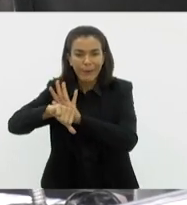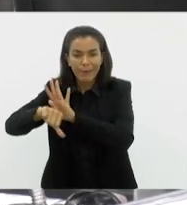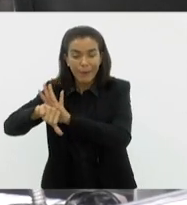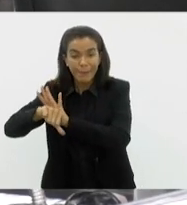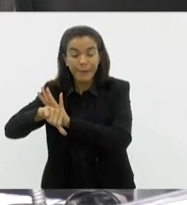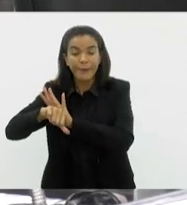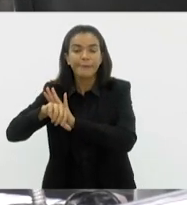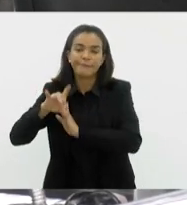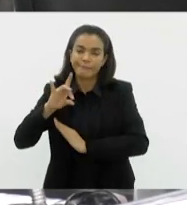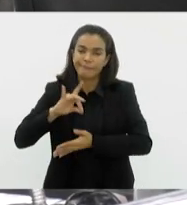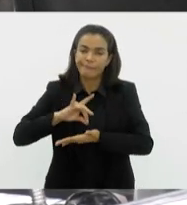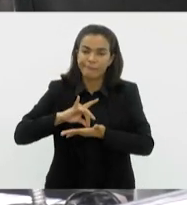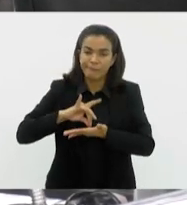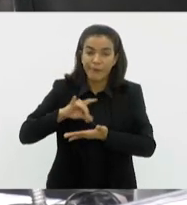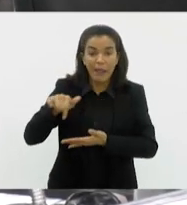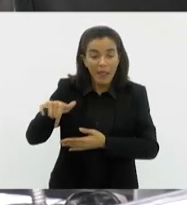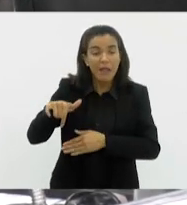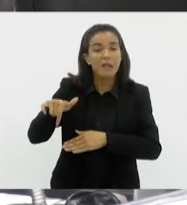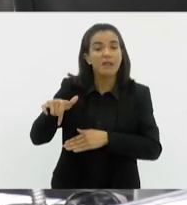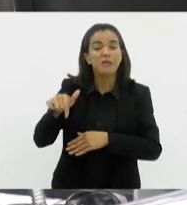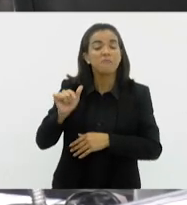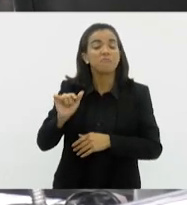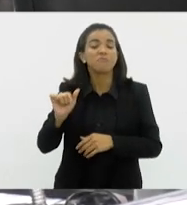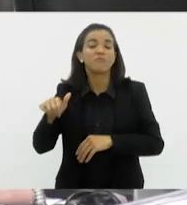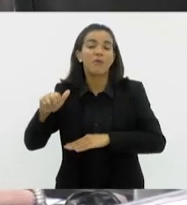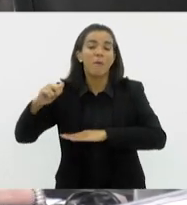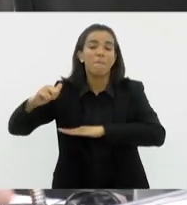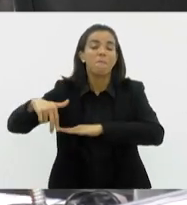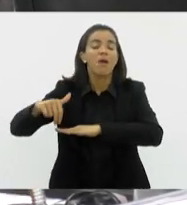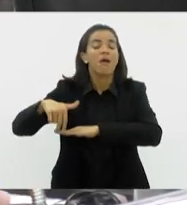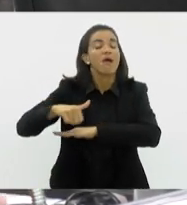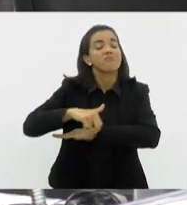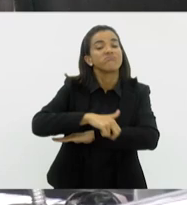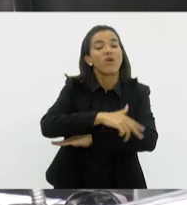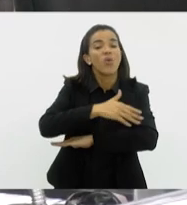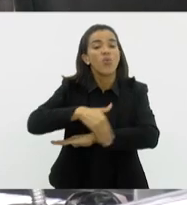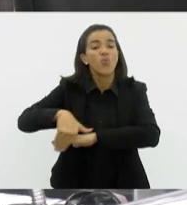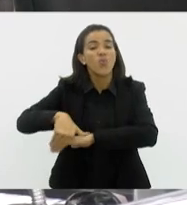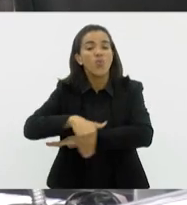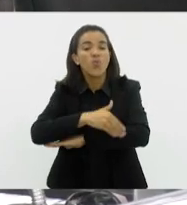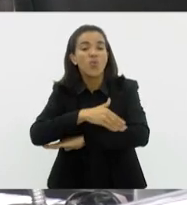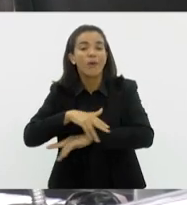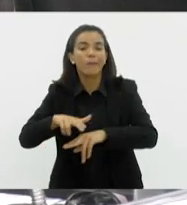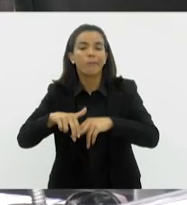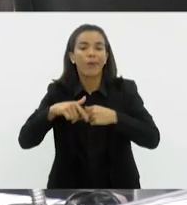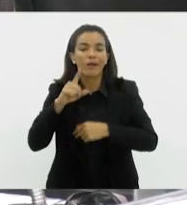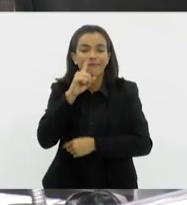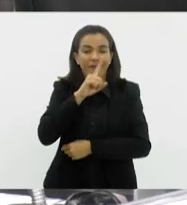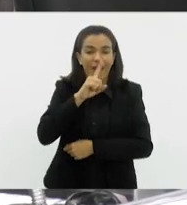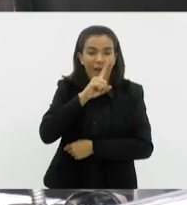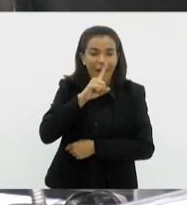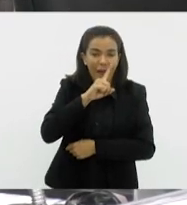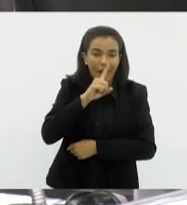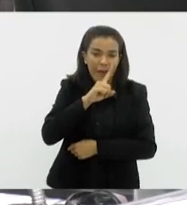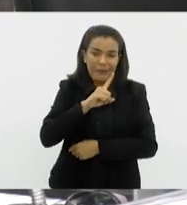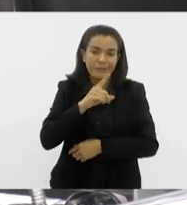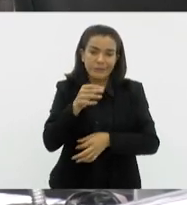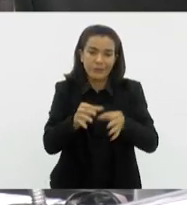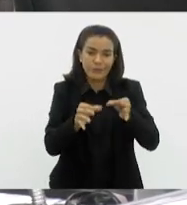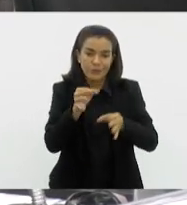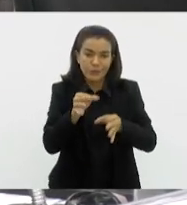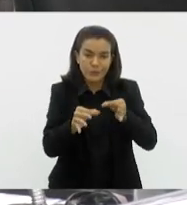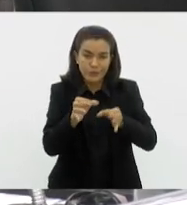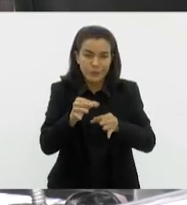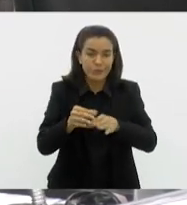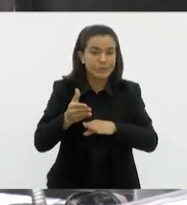De fato, ele estava na rua por conta das medidas, obviamente, judiciais, que, por atos